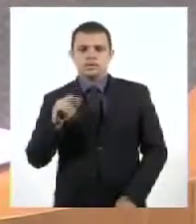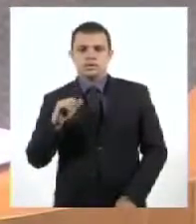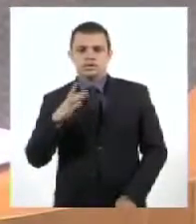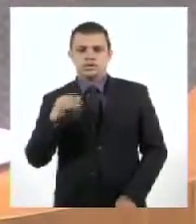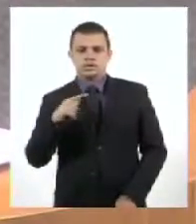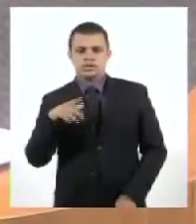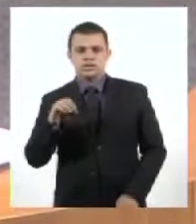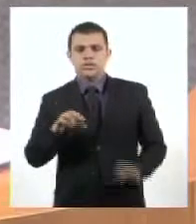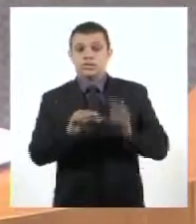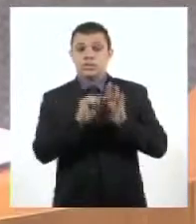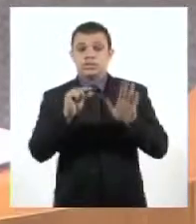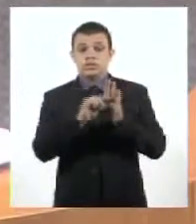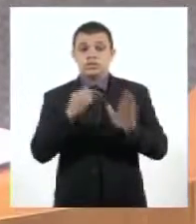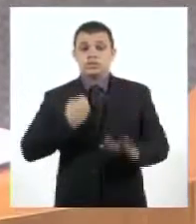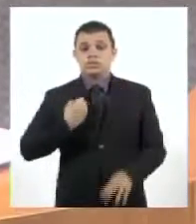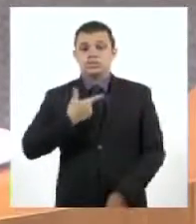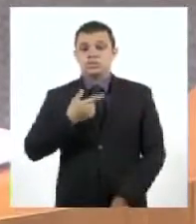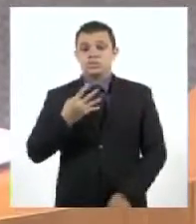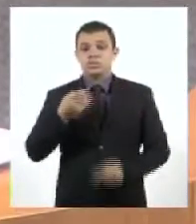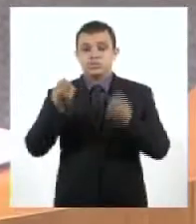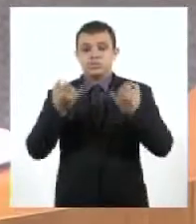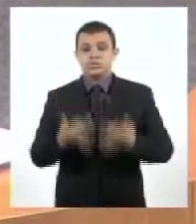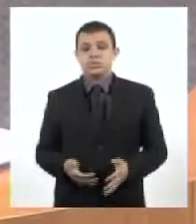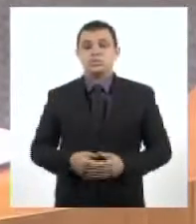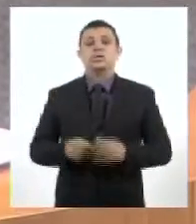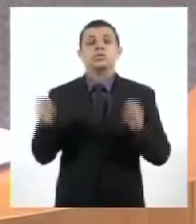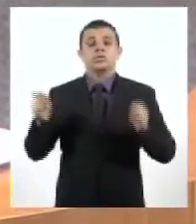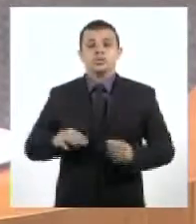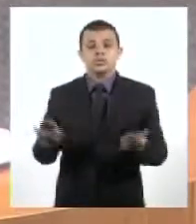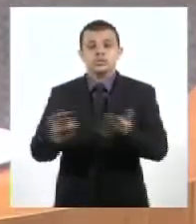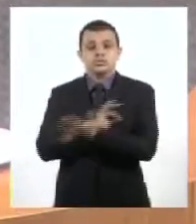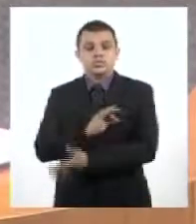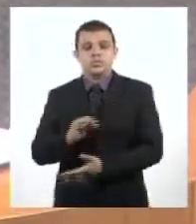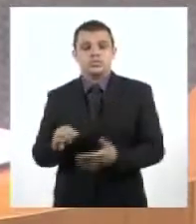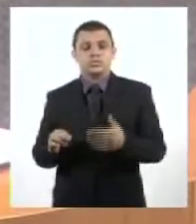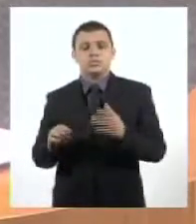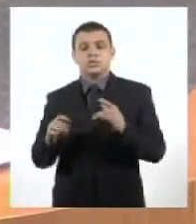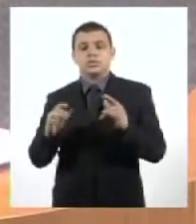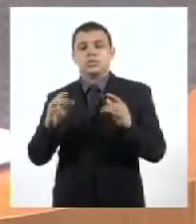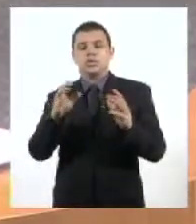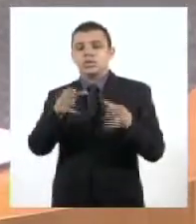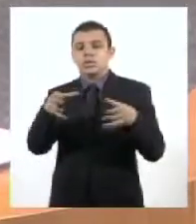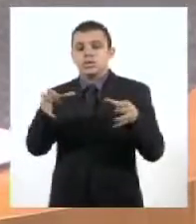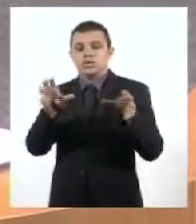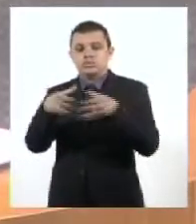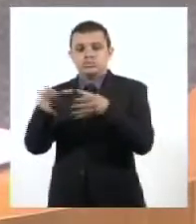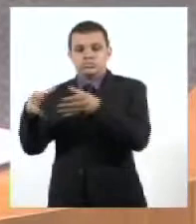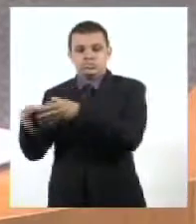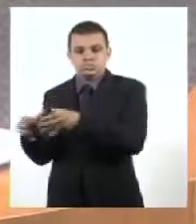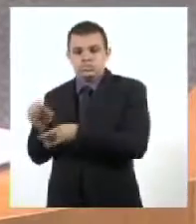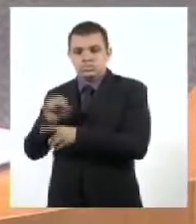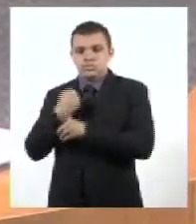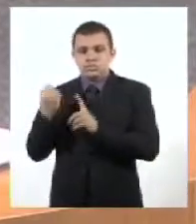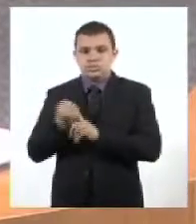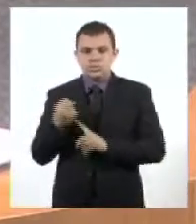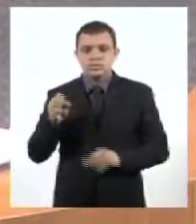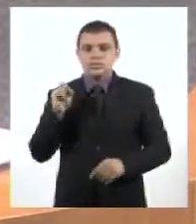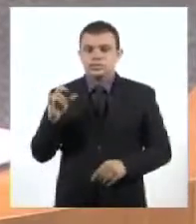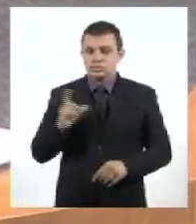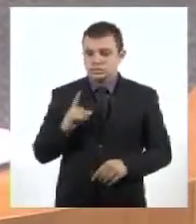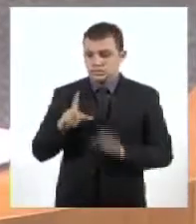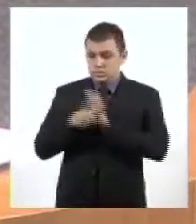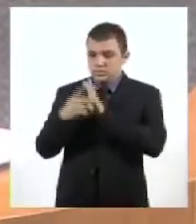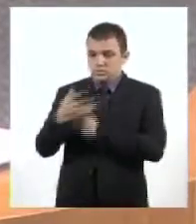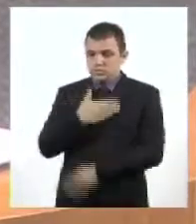coloca, para a celebração de contratos de prestação de serviços com as organizações sociais, qualificadas no âmbito das respectivas esferas